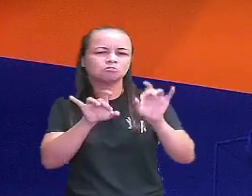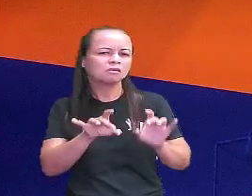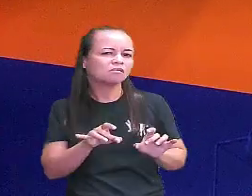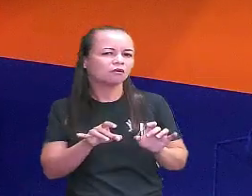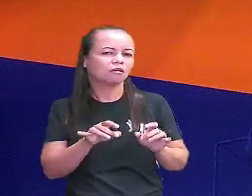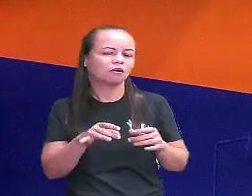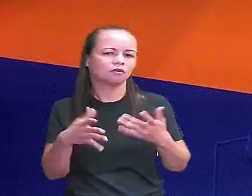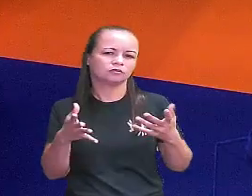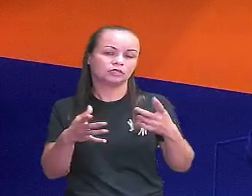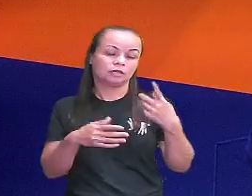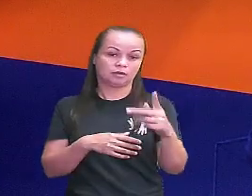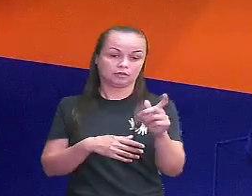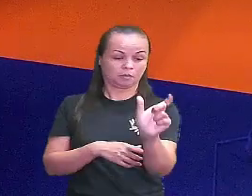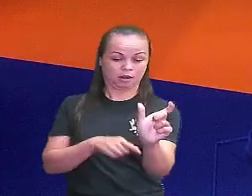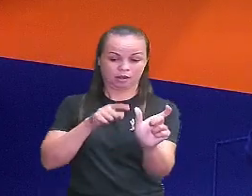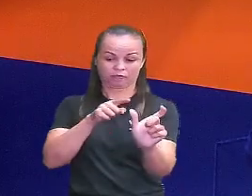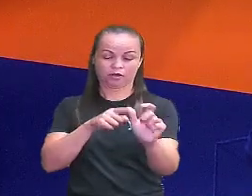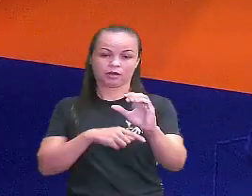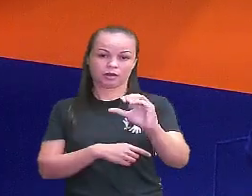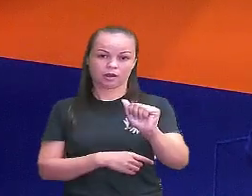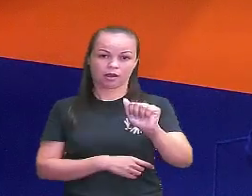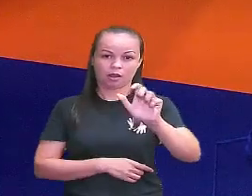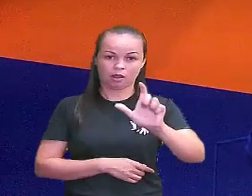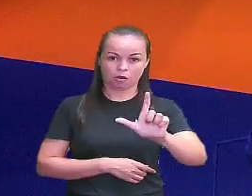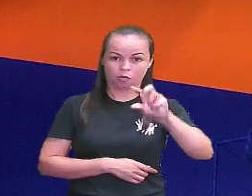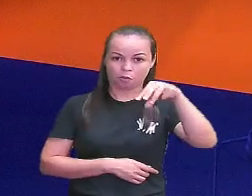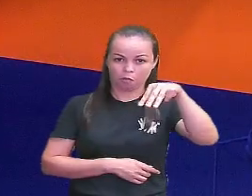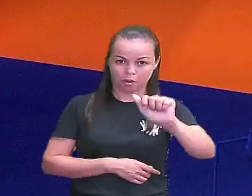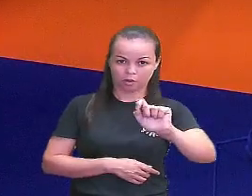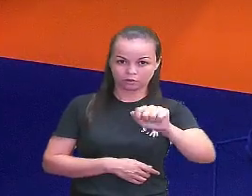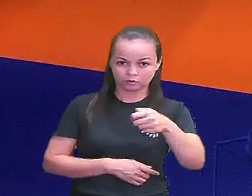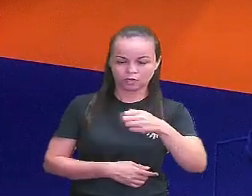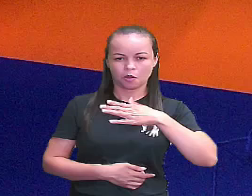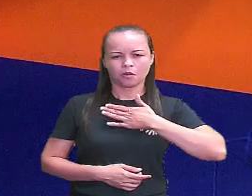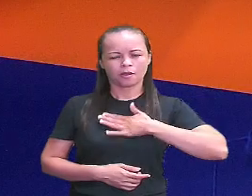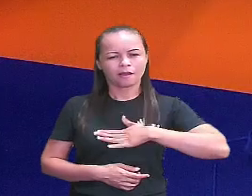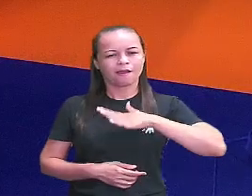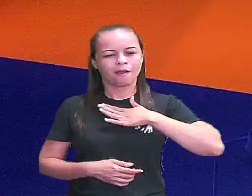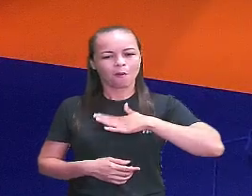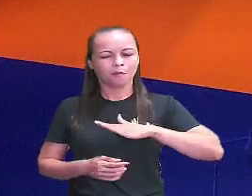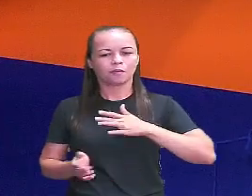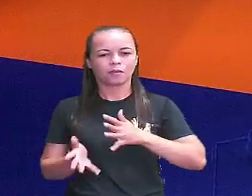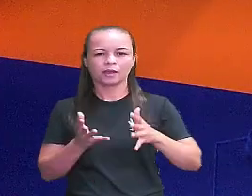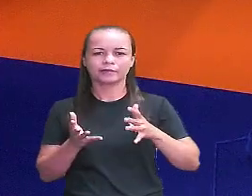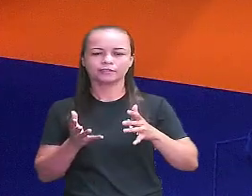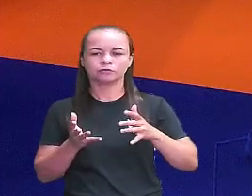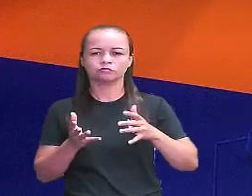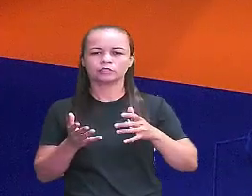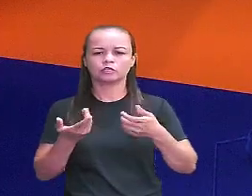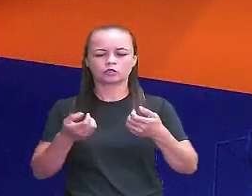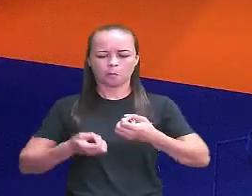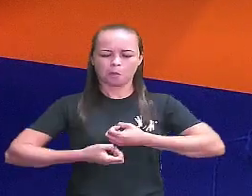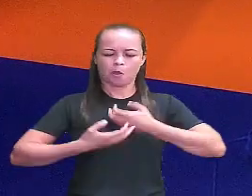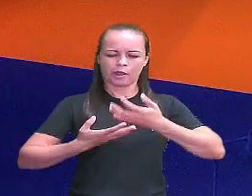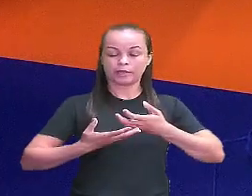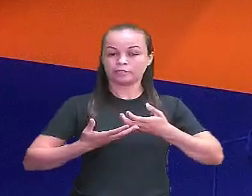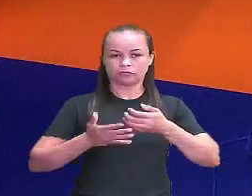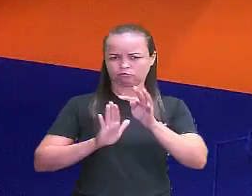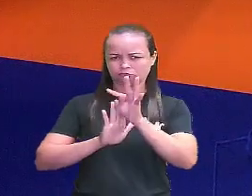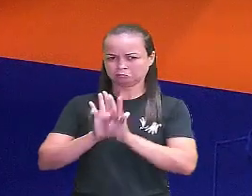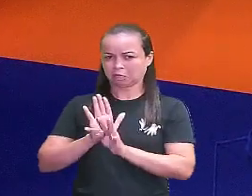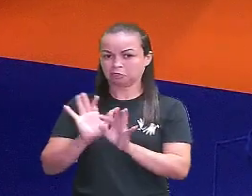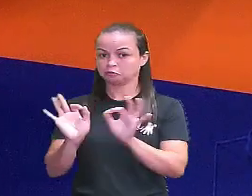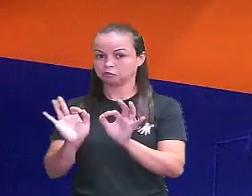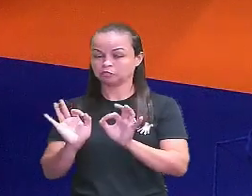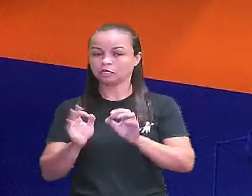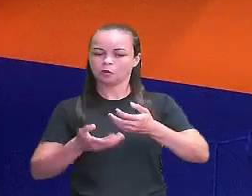você vai produzir algo que seja poético. Não necessariamente um texto, mas também pode ser. Você